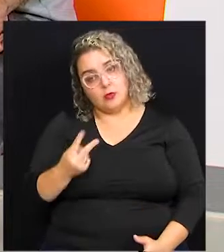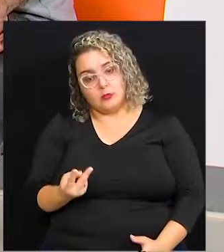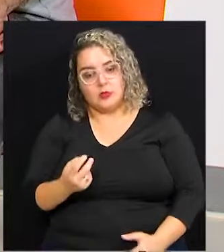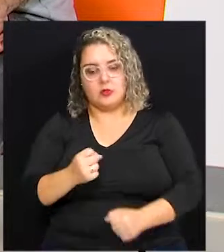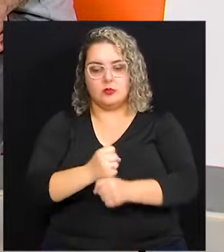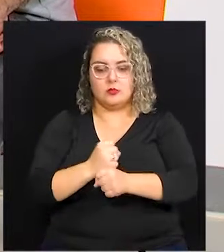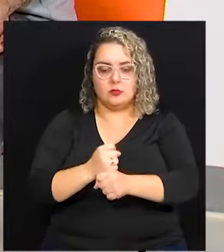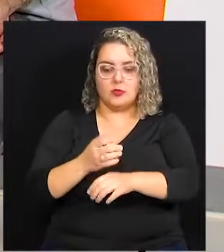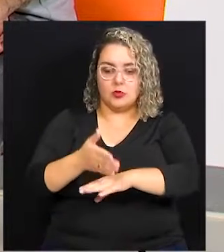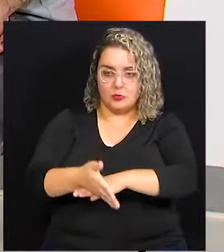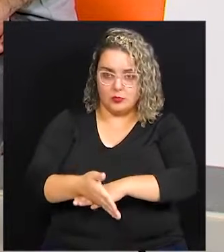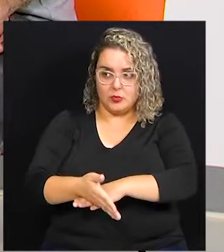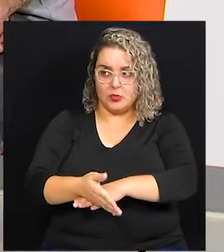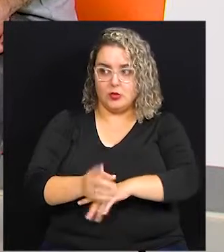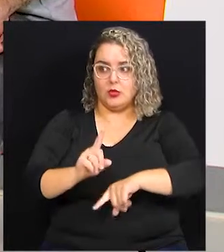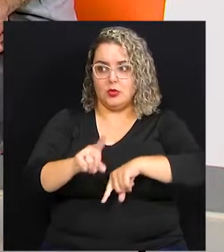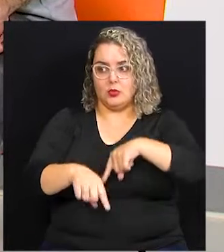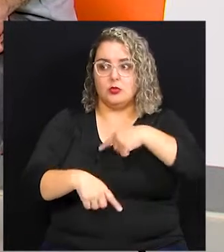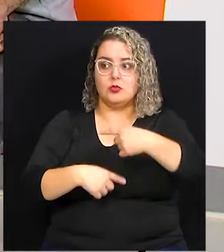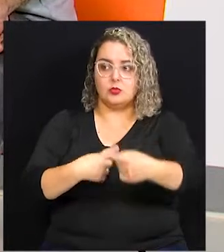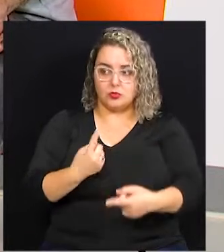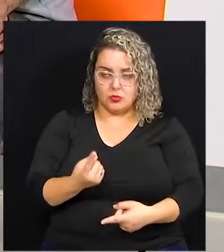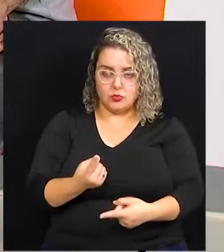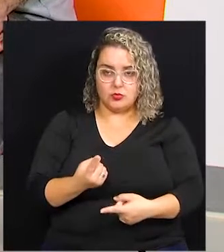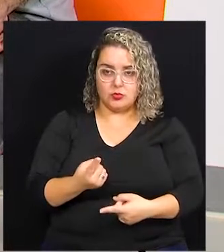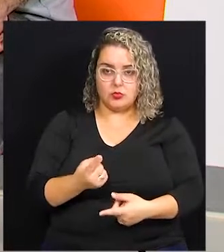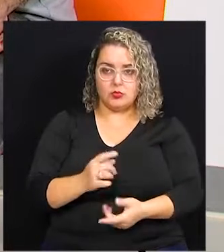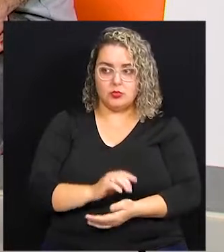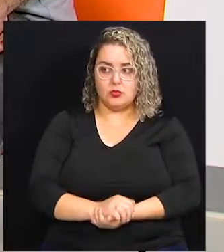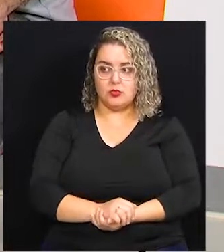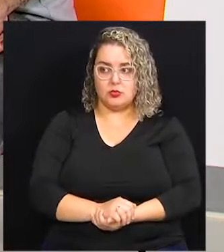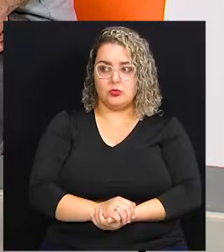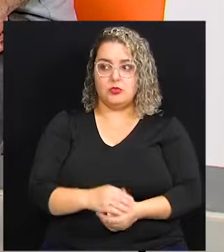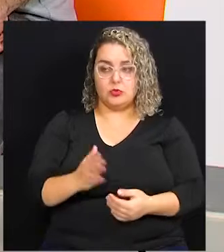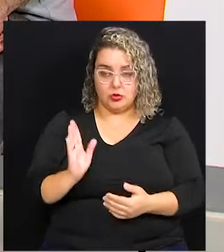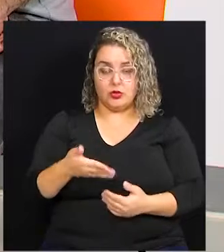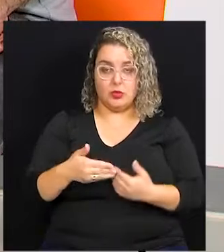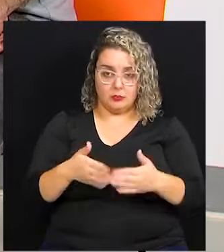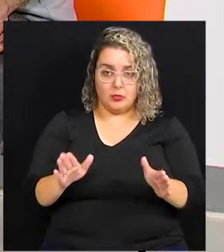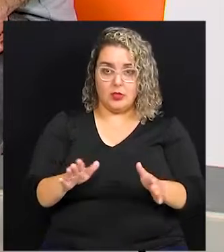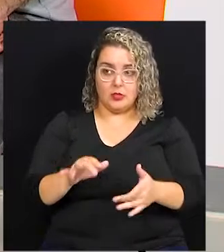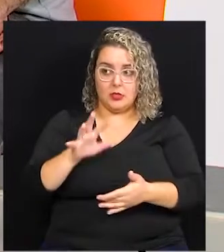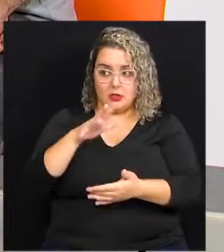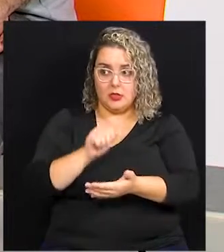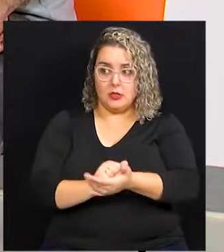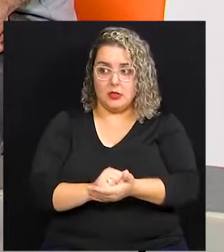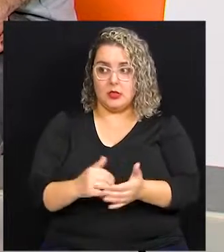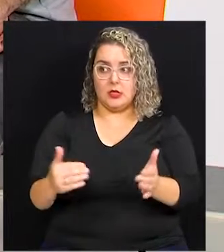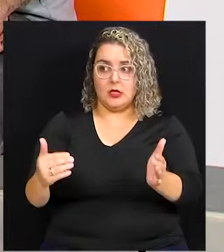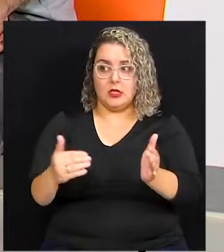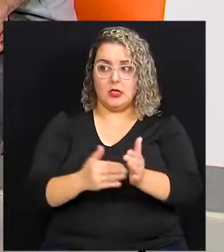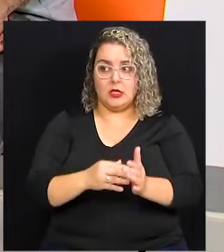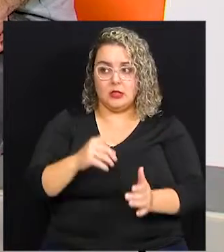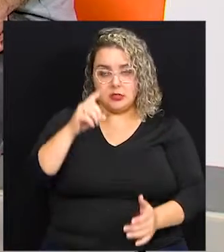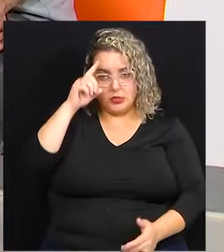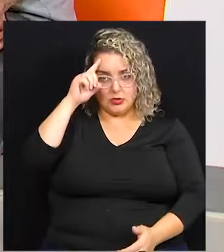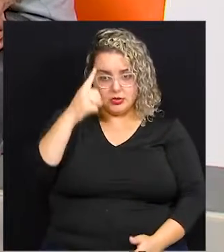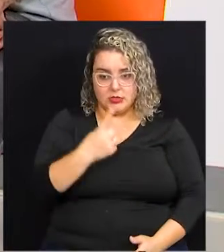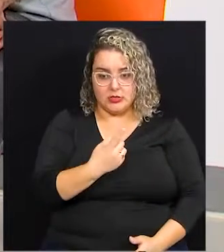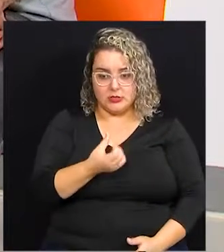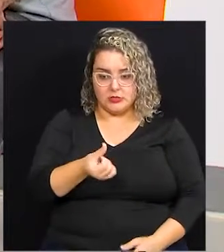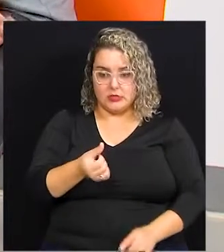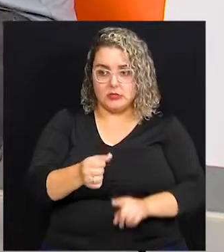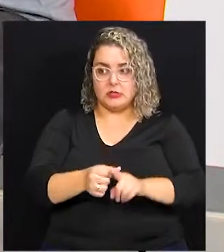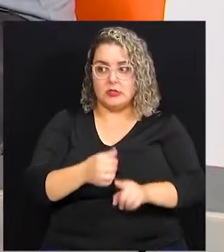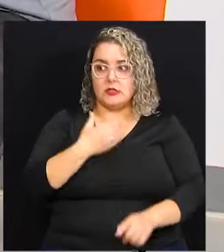por ano, né, o ingresso. O próximo será, já está aberto as inscrições, que elas vão até 16 de